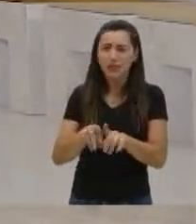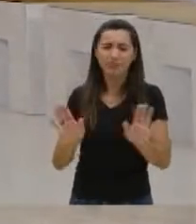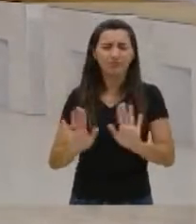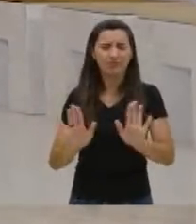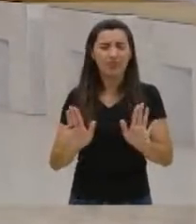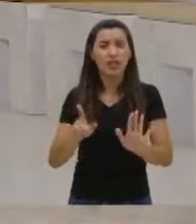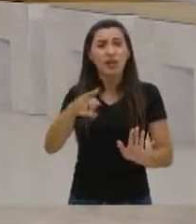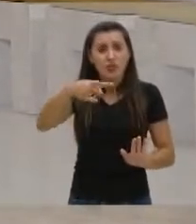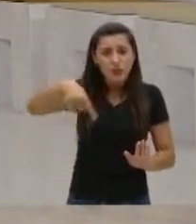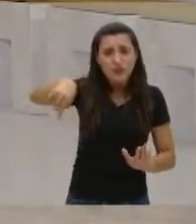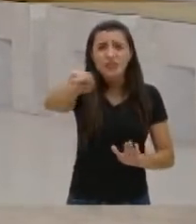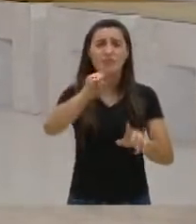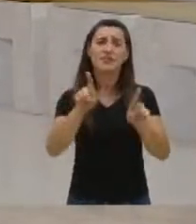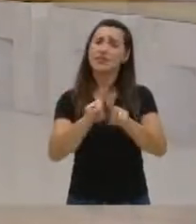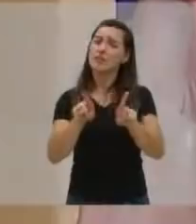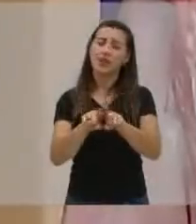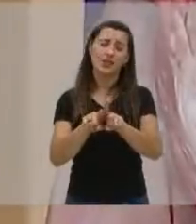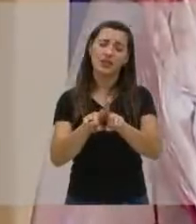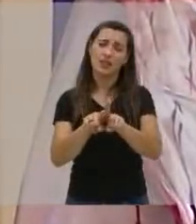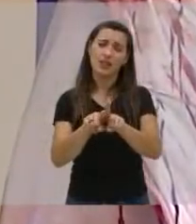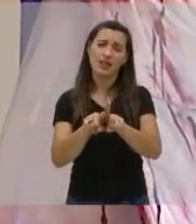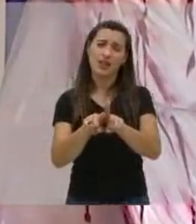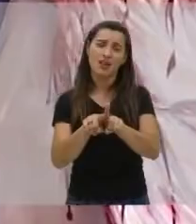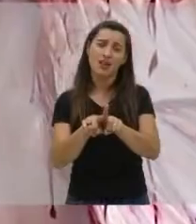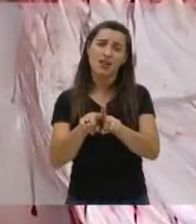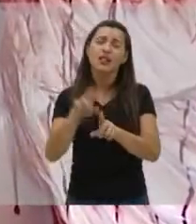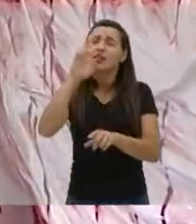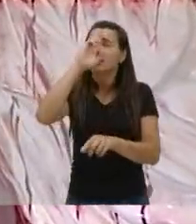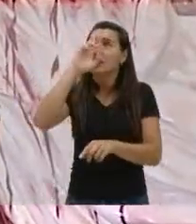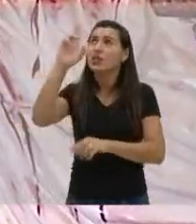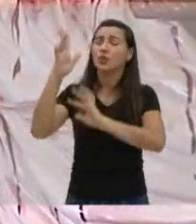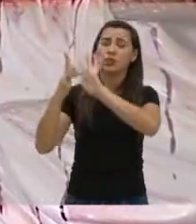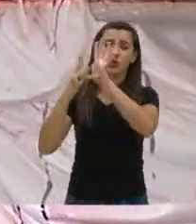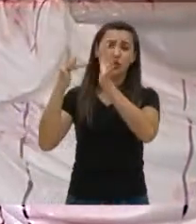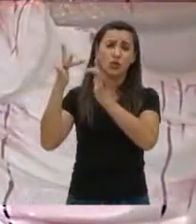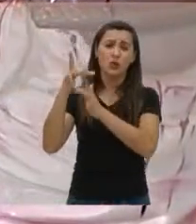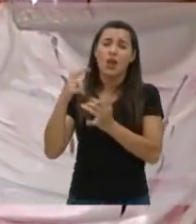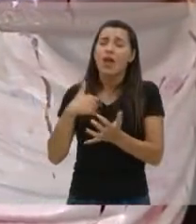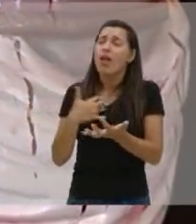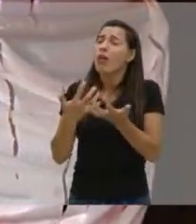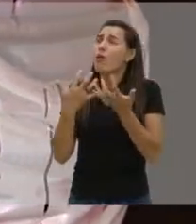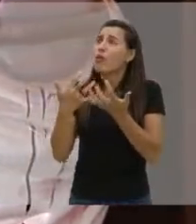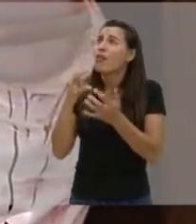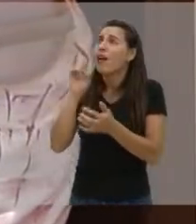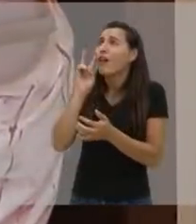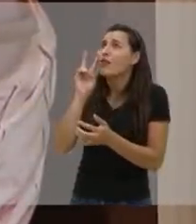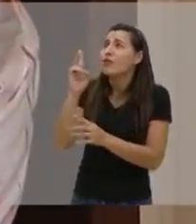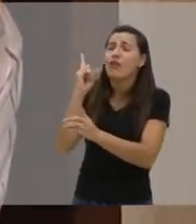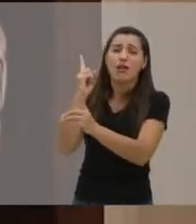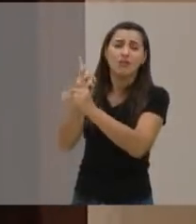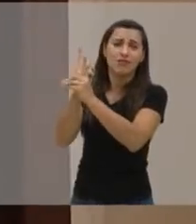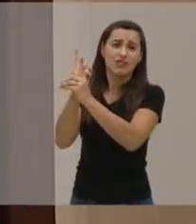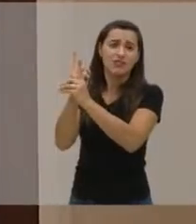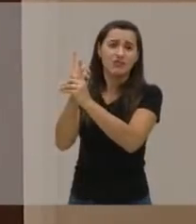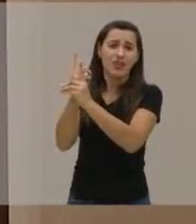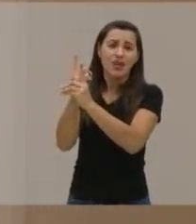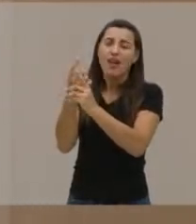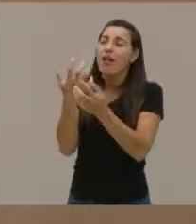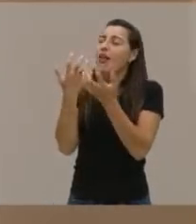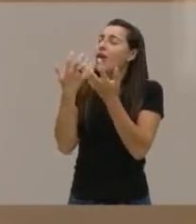reza comigo agora, repetindo, Senhor Jesus, Senhor Jesus, eu quero ver-te, eu quero ver-te, eu